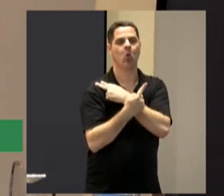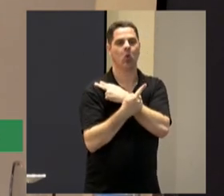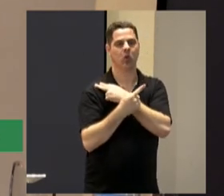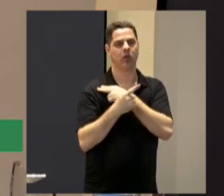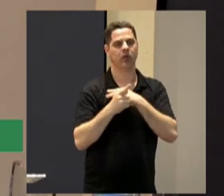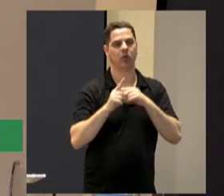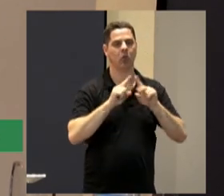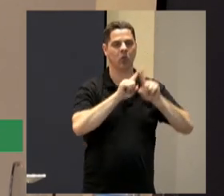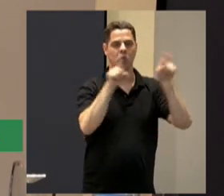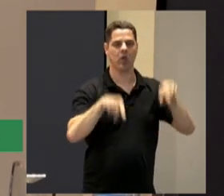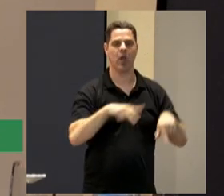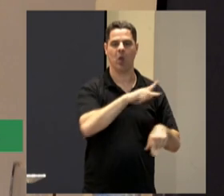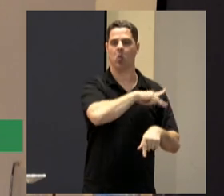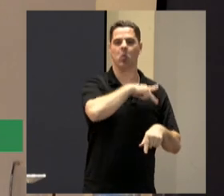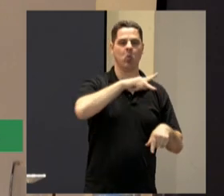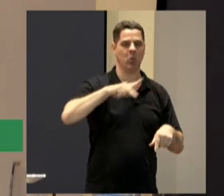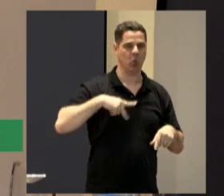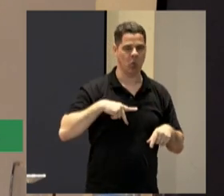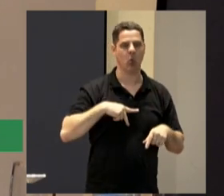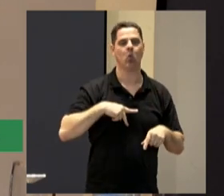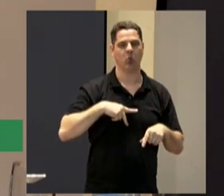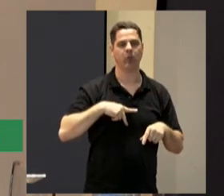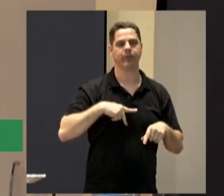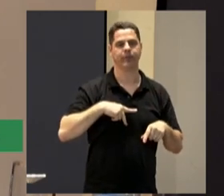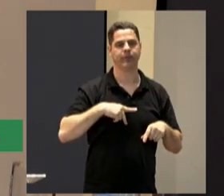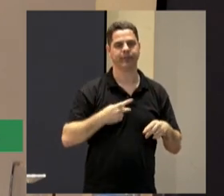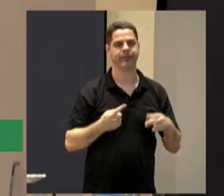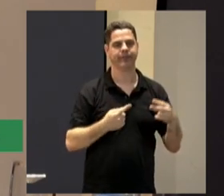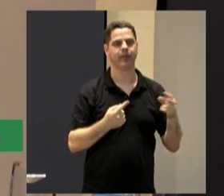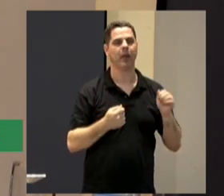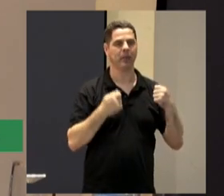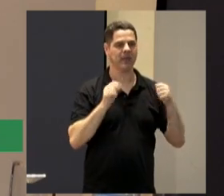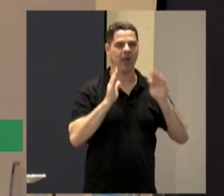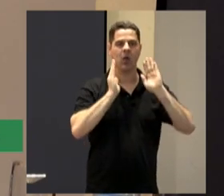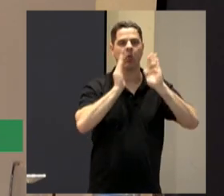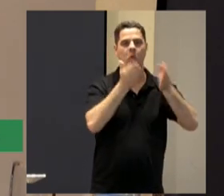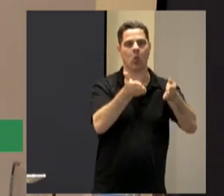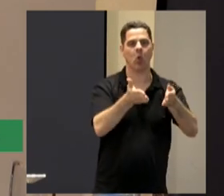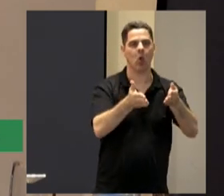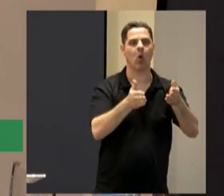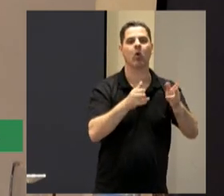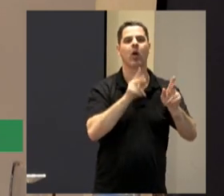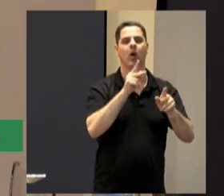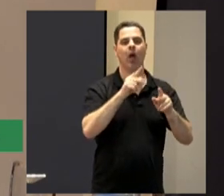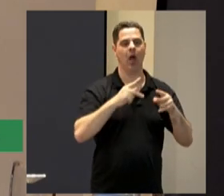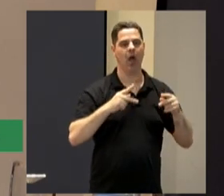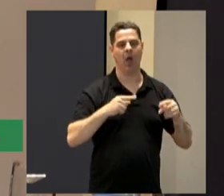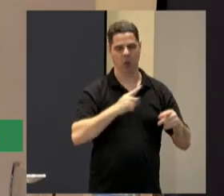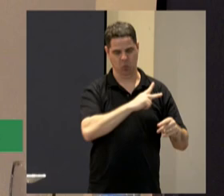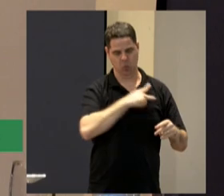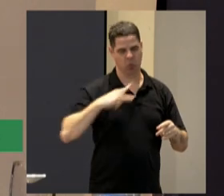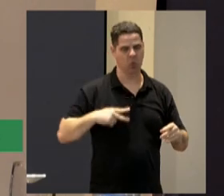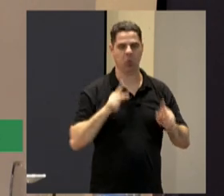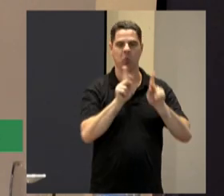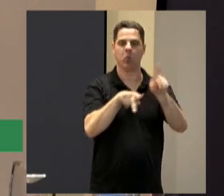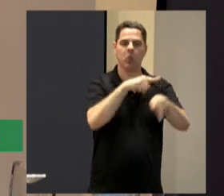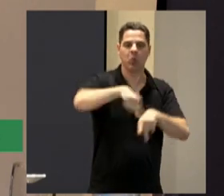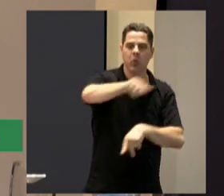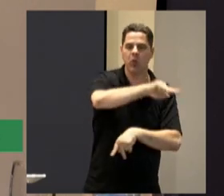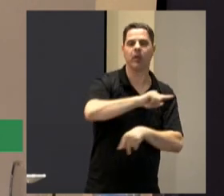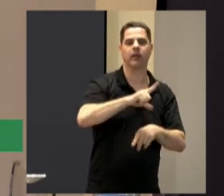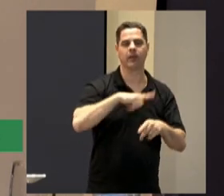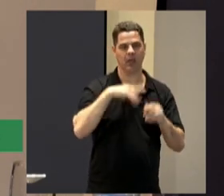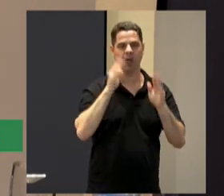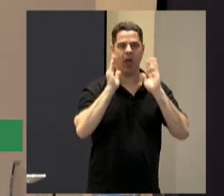públicos e como servidores públicos. Estamos para servir o público e assim devemos fazê-lo e prestar atenção nos sujeitos em que